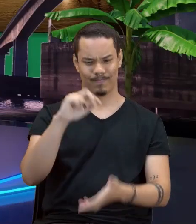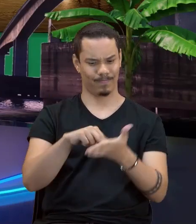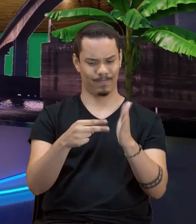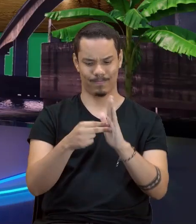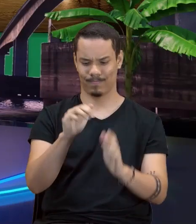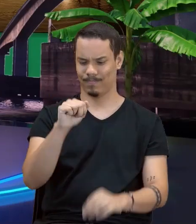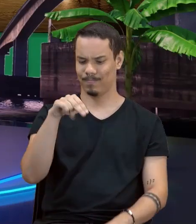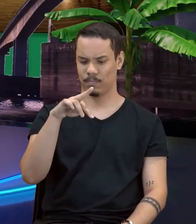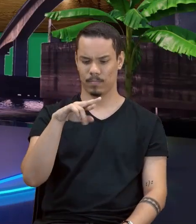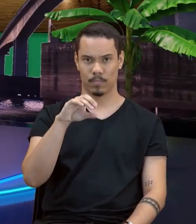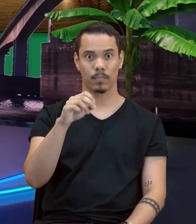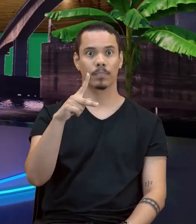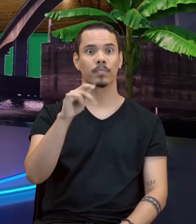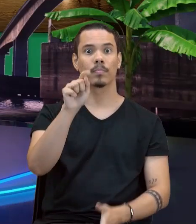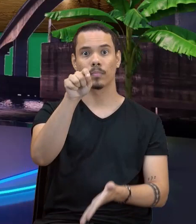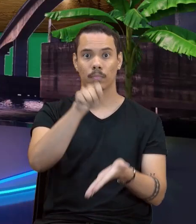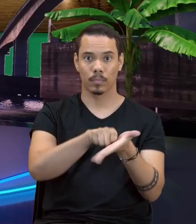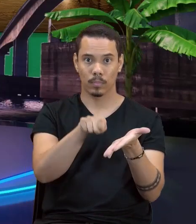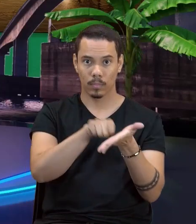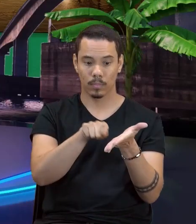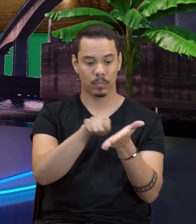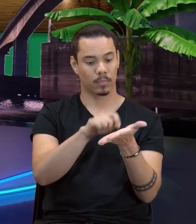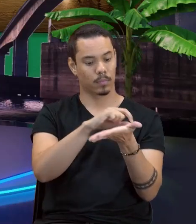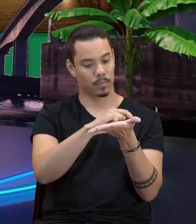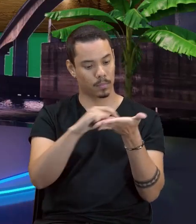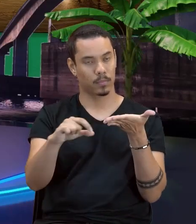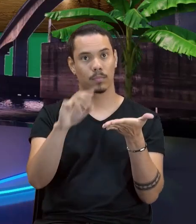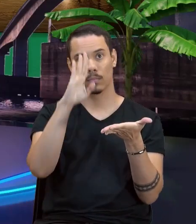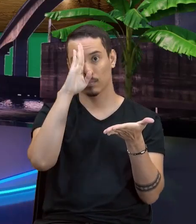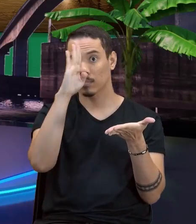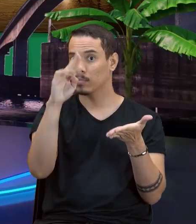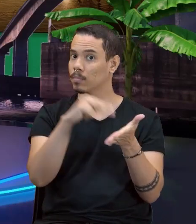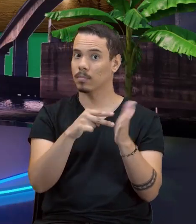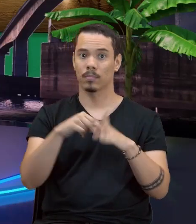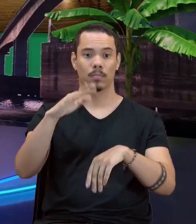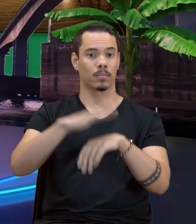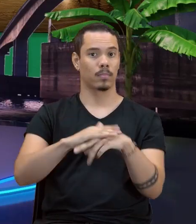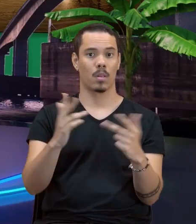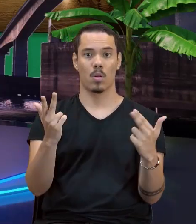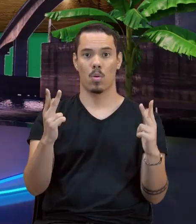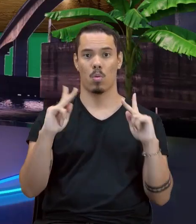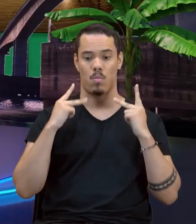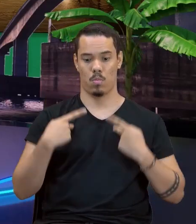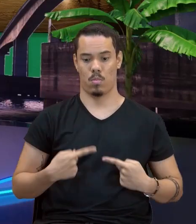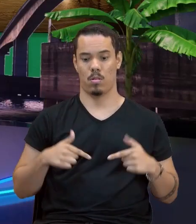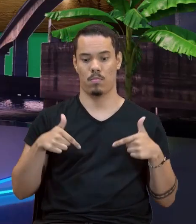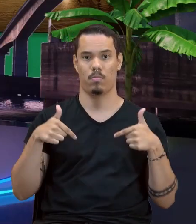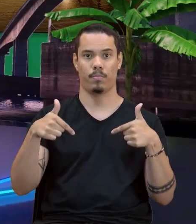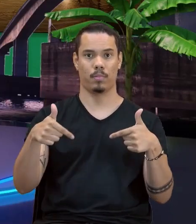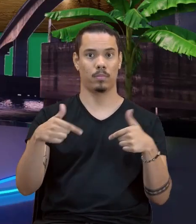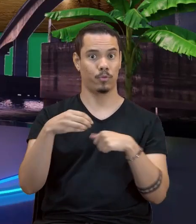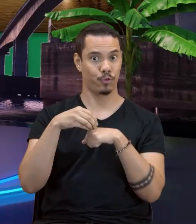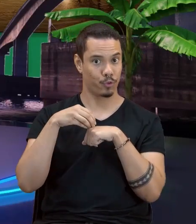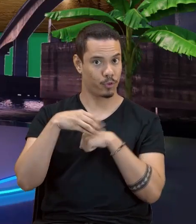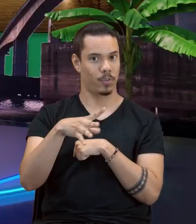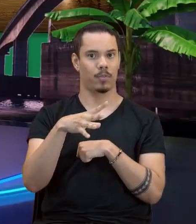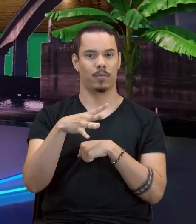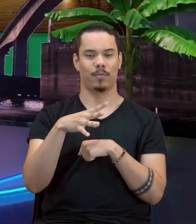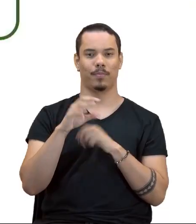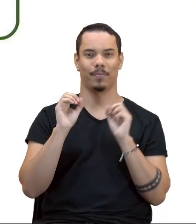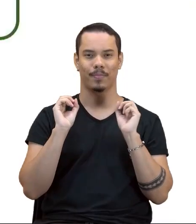Beleza, anote aí, grifa. Ação antrópica é o mesmo que ação humana. Fica a dica, mais uma dica de geografia de Rondônia. Vamos lá,